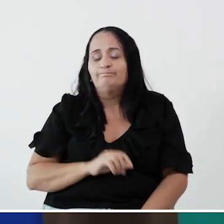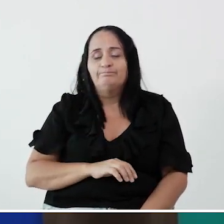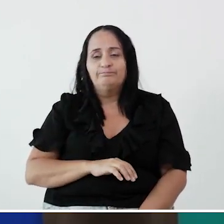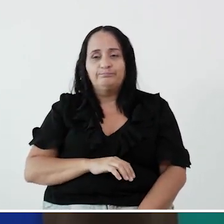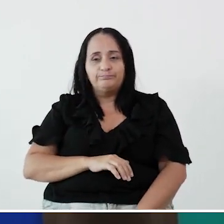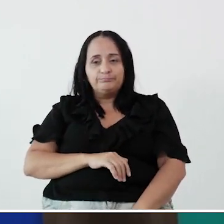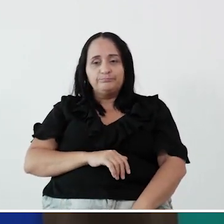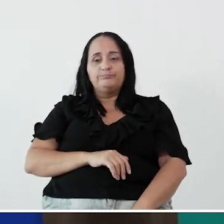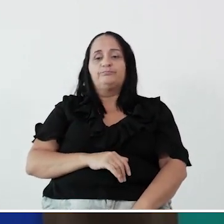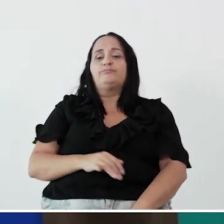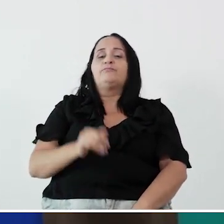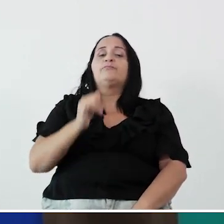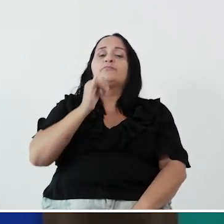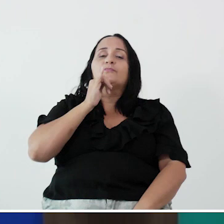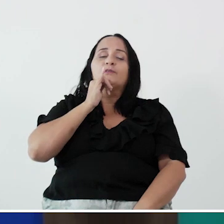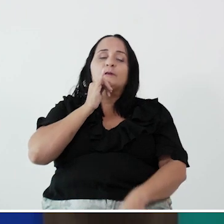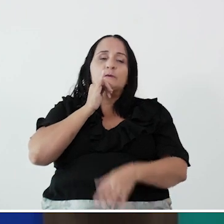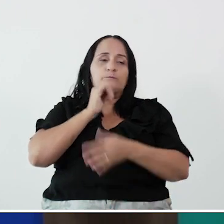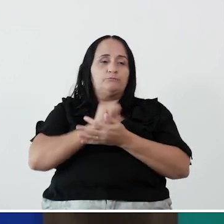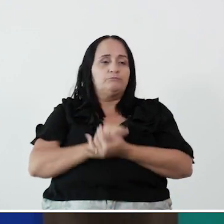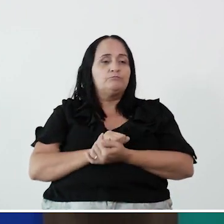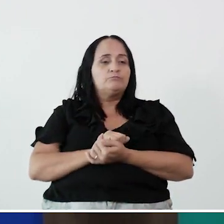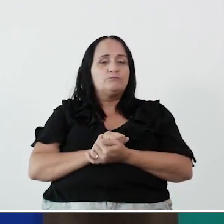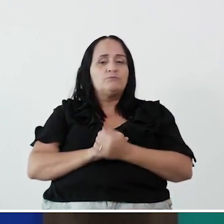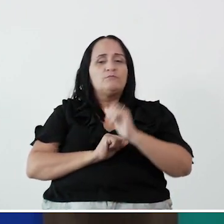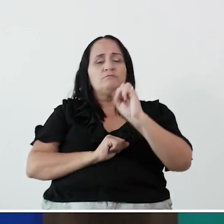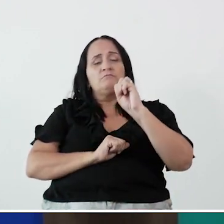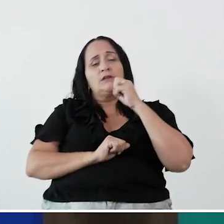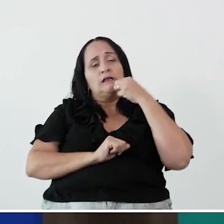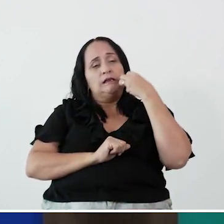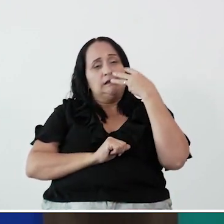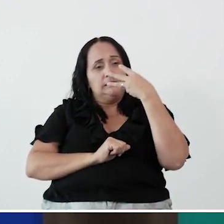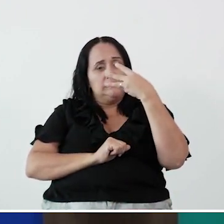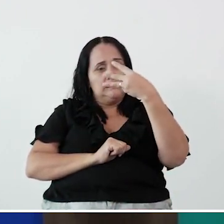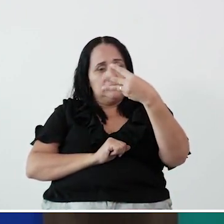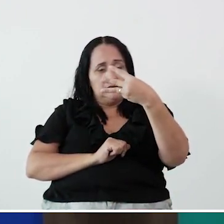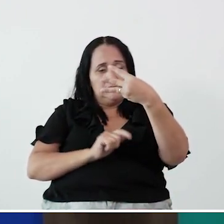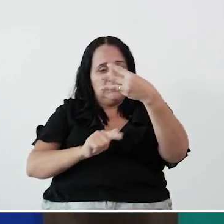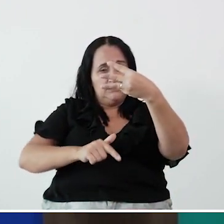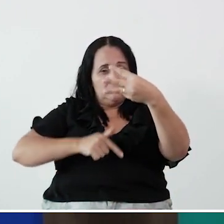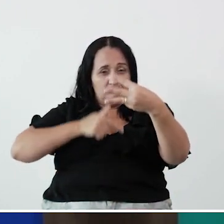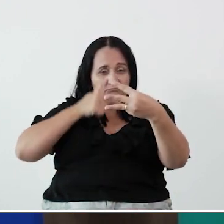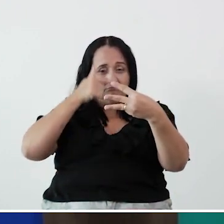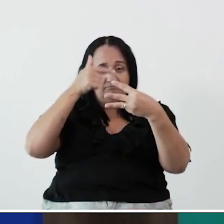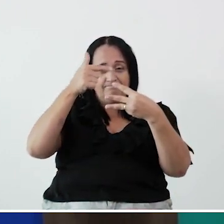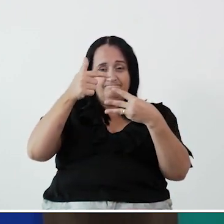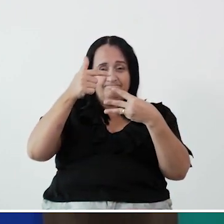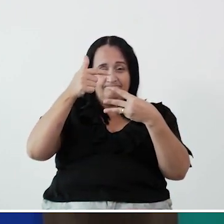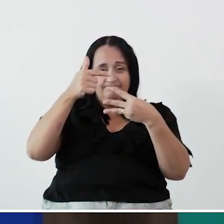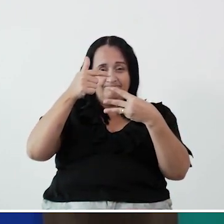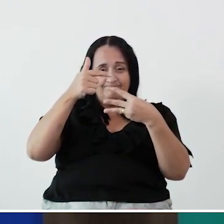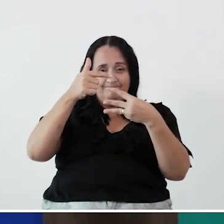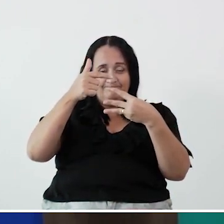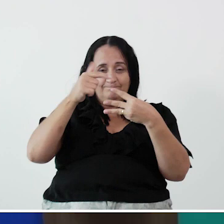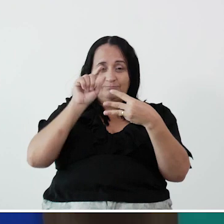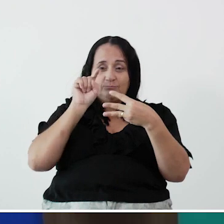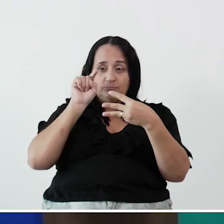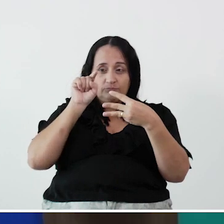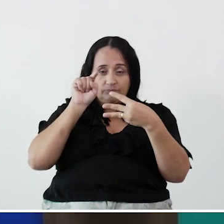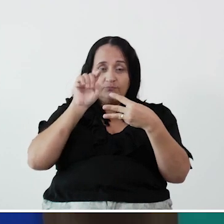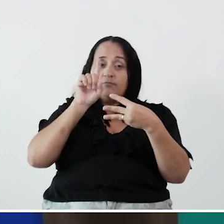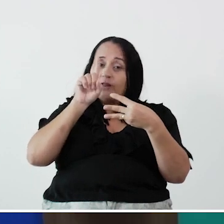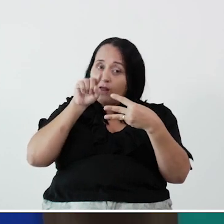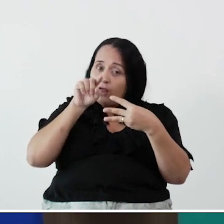temos 3 elevado ao expoente 2. Expoente é o número que